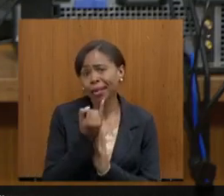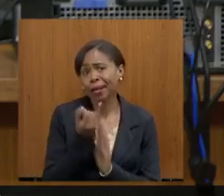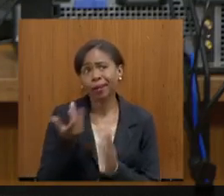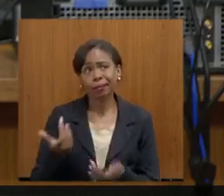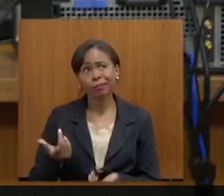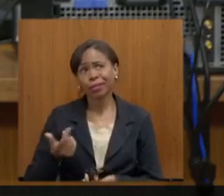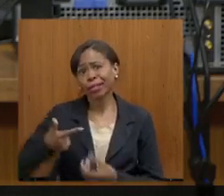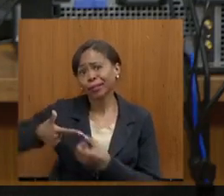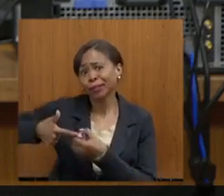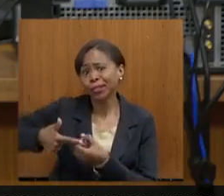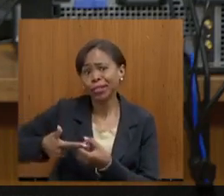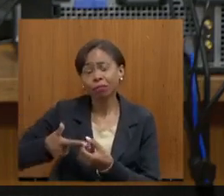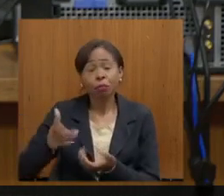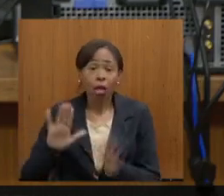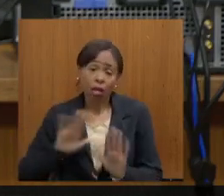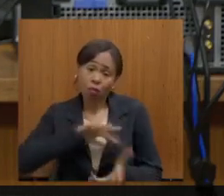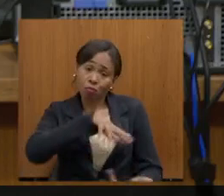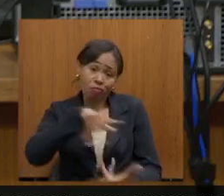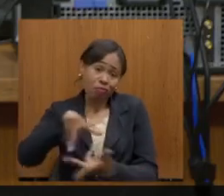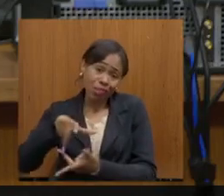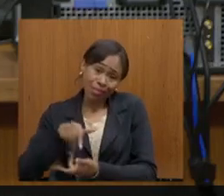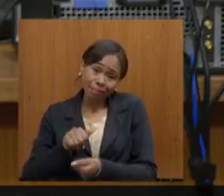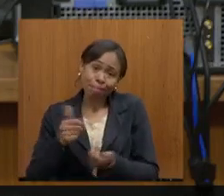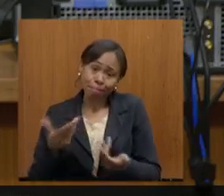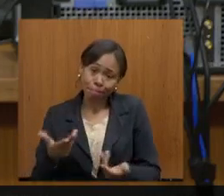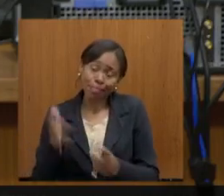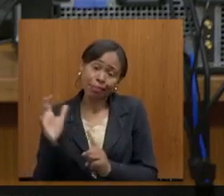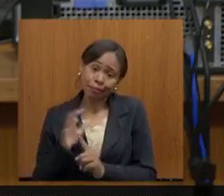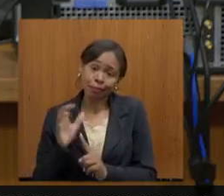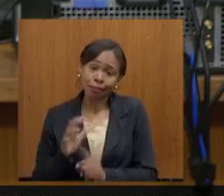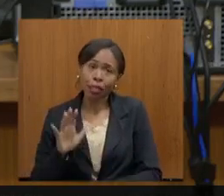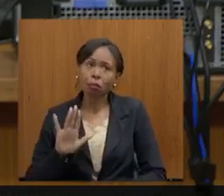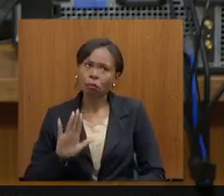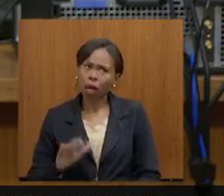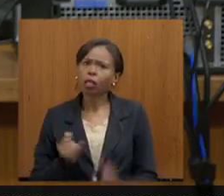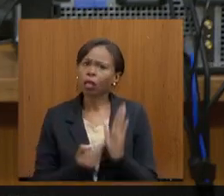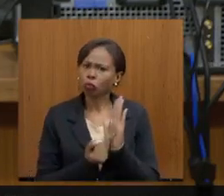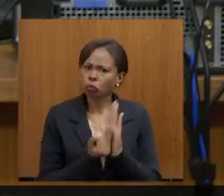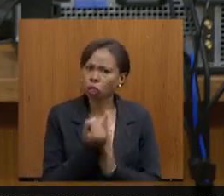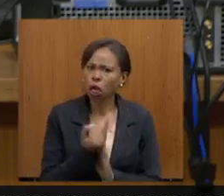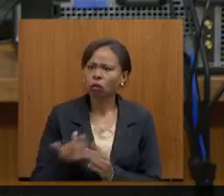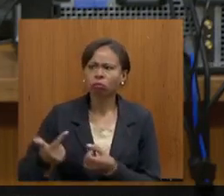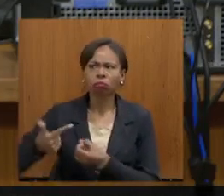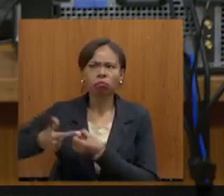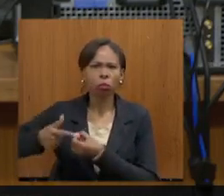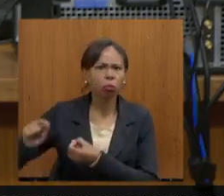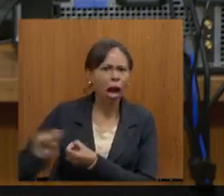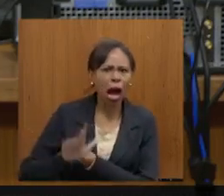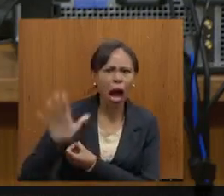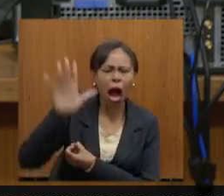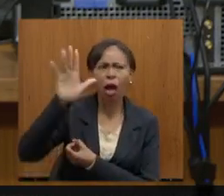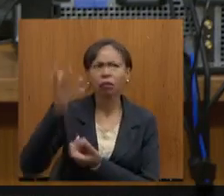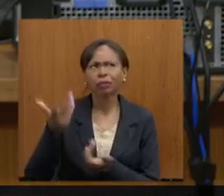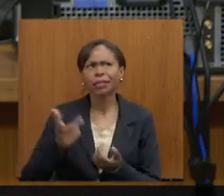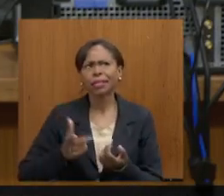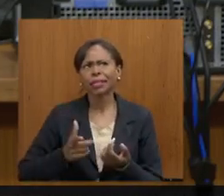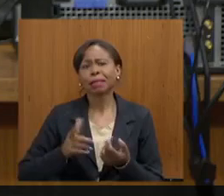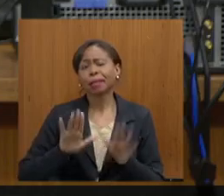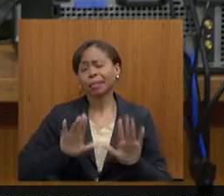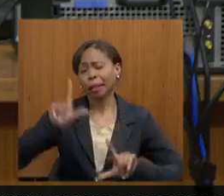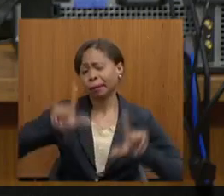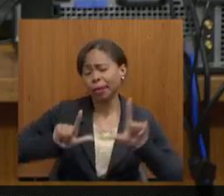mundial está afetando diretamente Mas com tudo isso inflação combustível problemas mídia